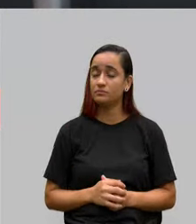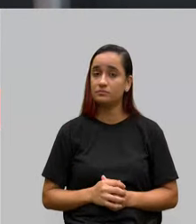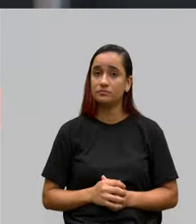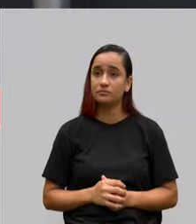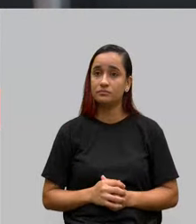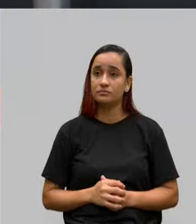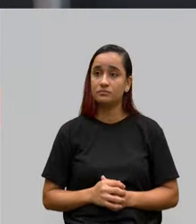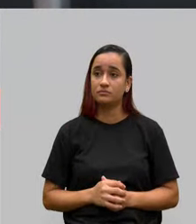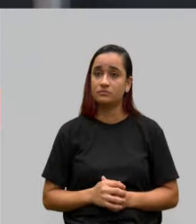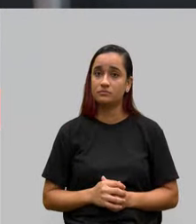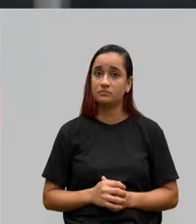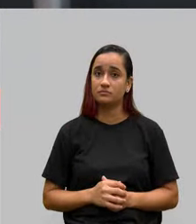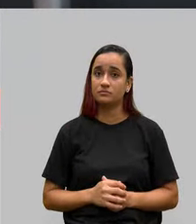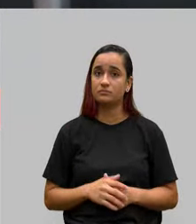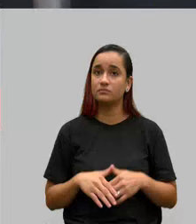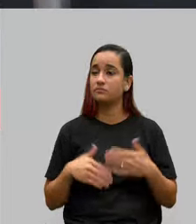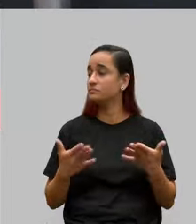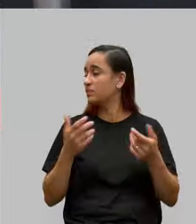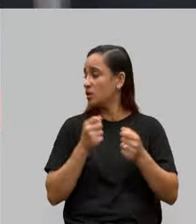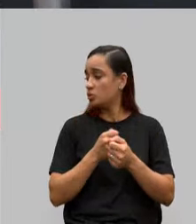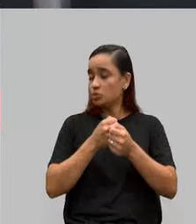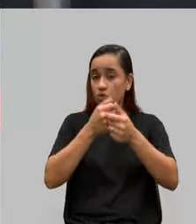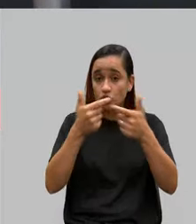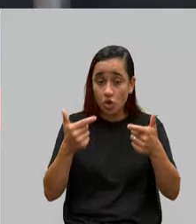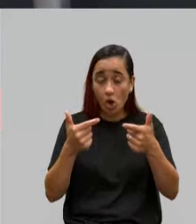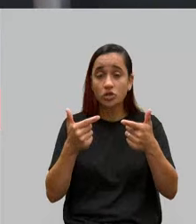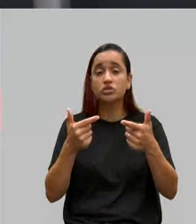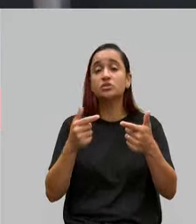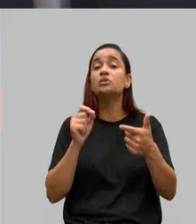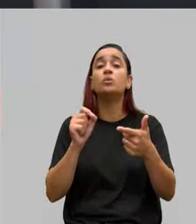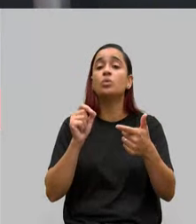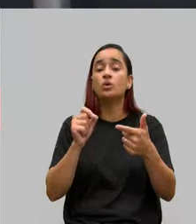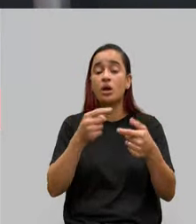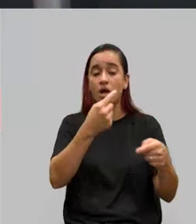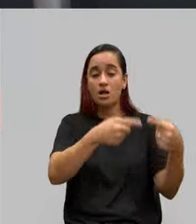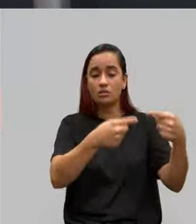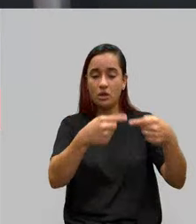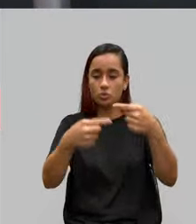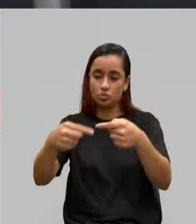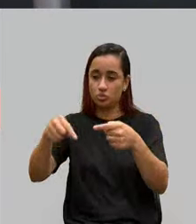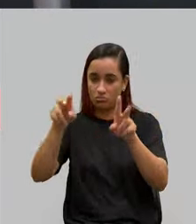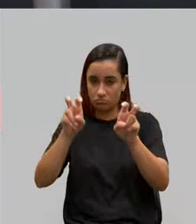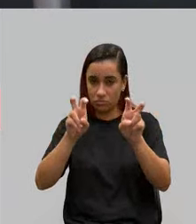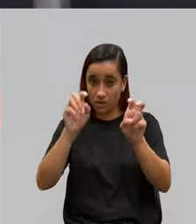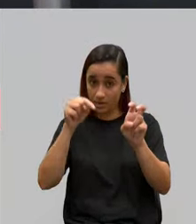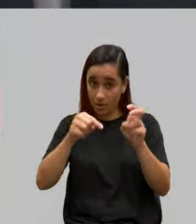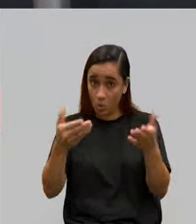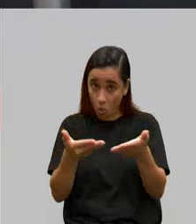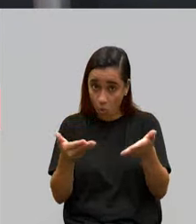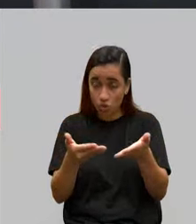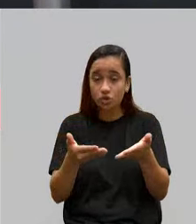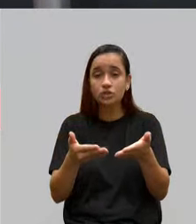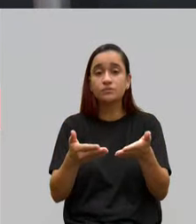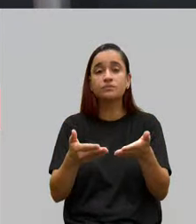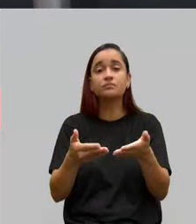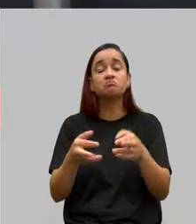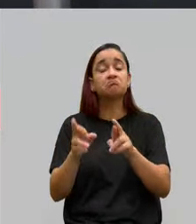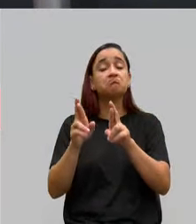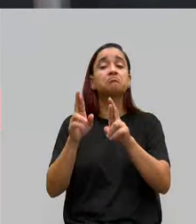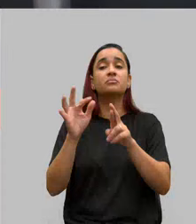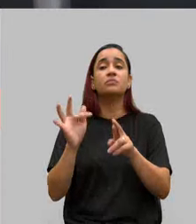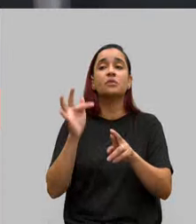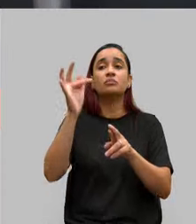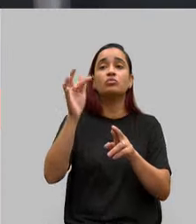h a sorte de questões que se discute aqui hoje compelir os mandatos e a essa